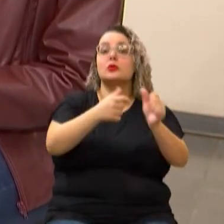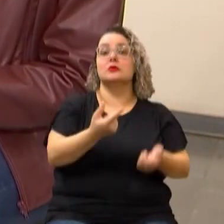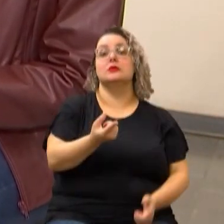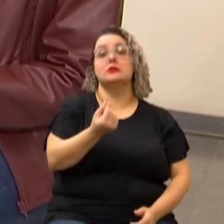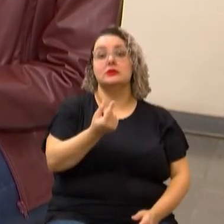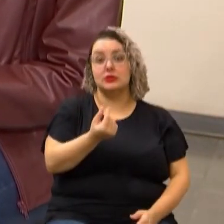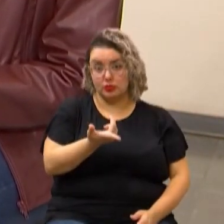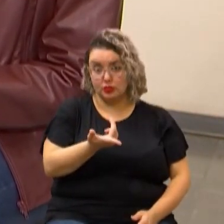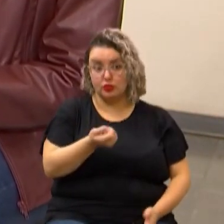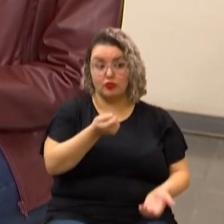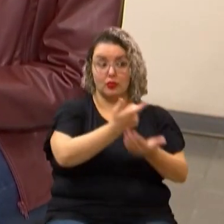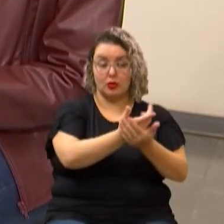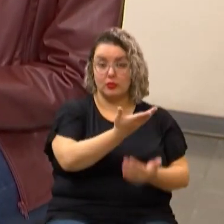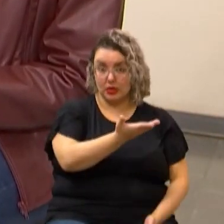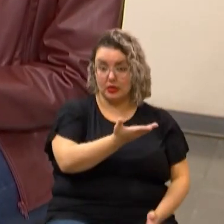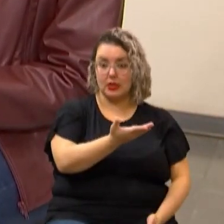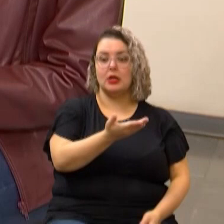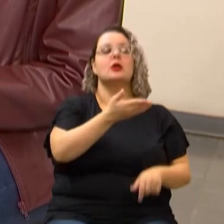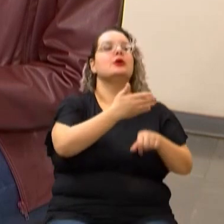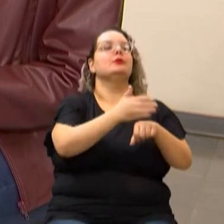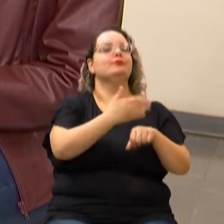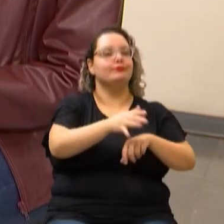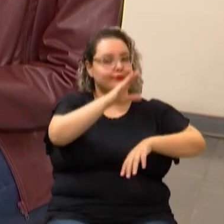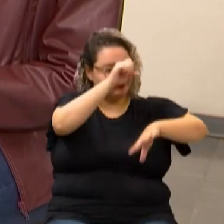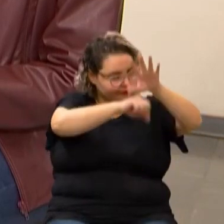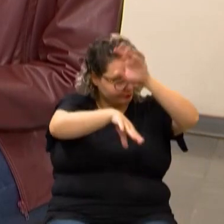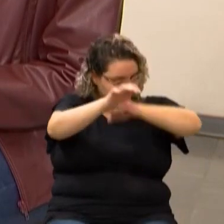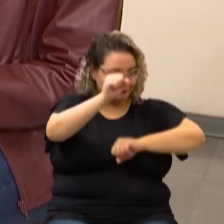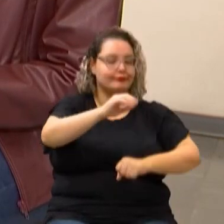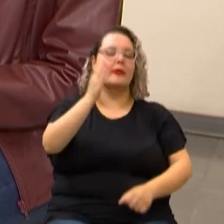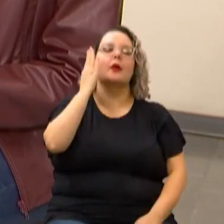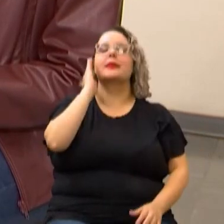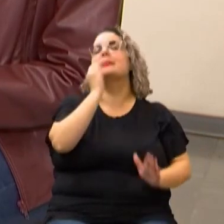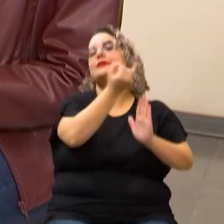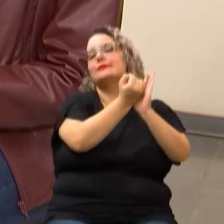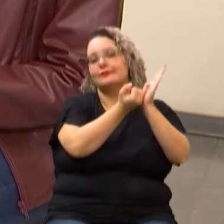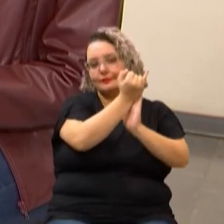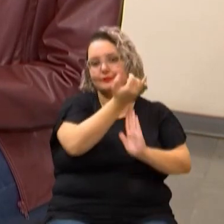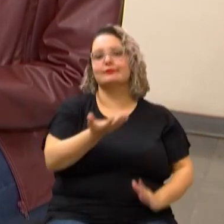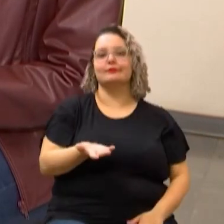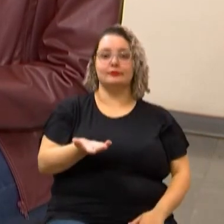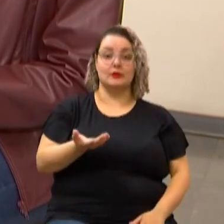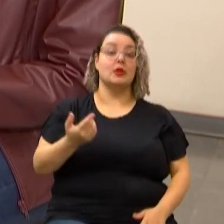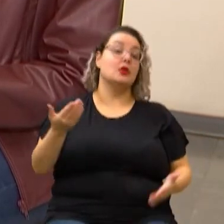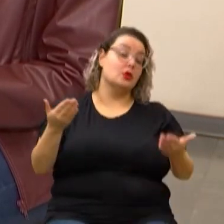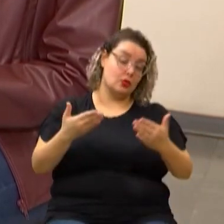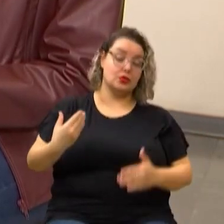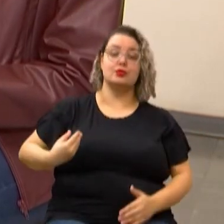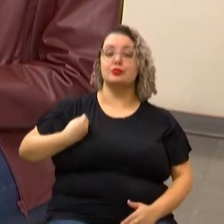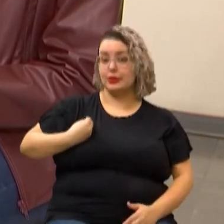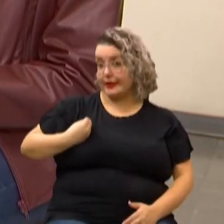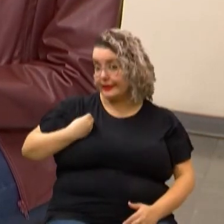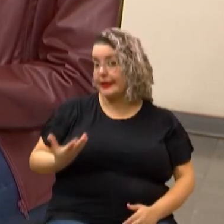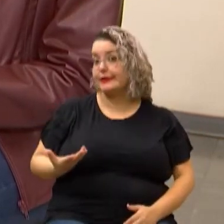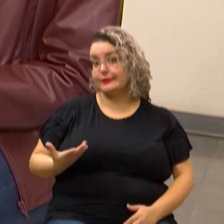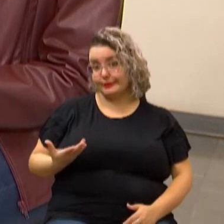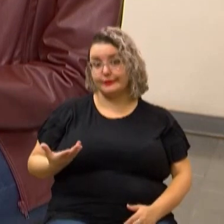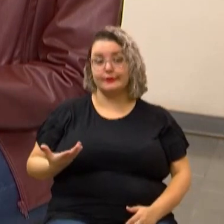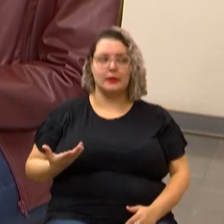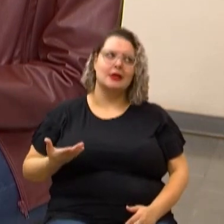mercado. Os preços estão cada vez maiores e, em contrapartida, o nosso salário ou na mesma ou até reduz,